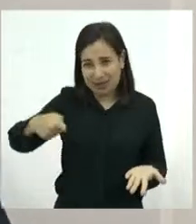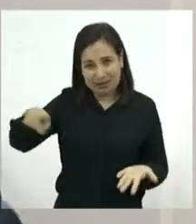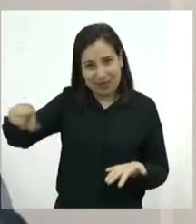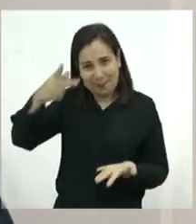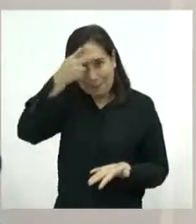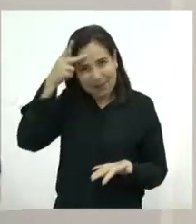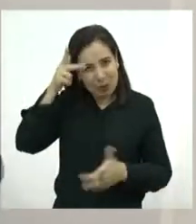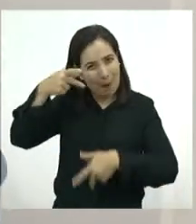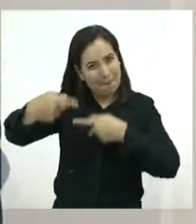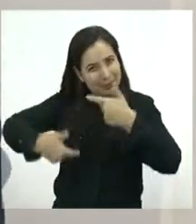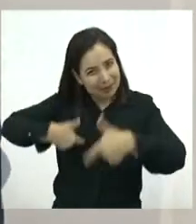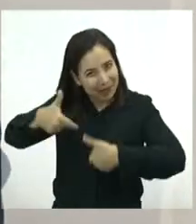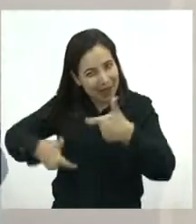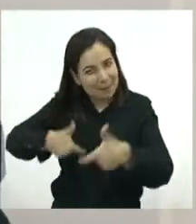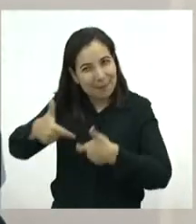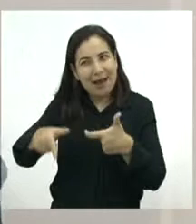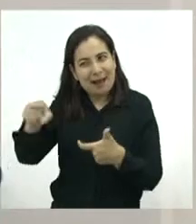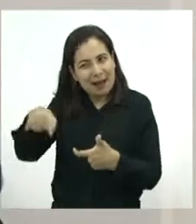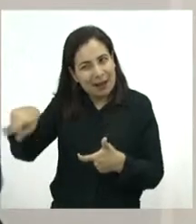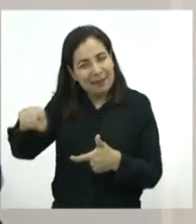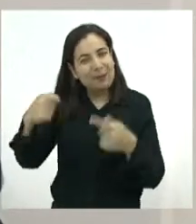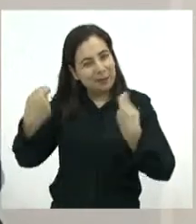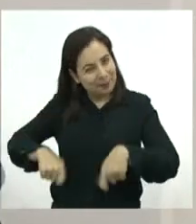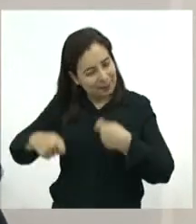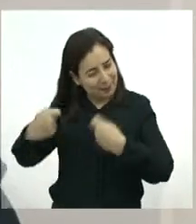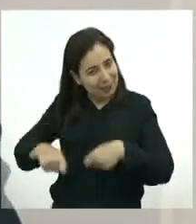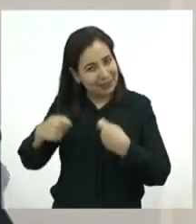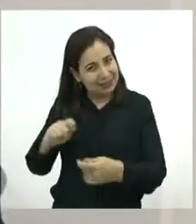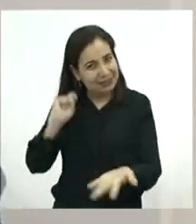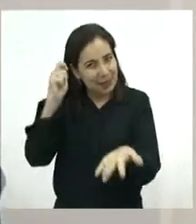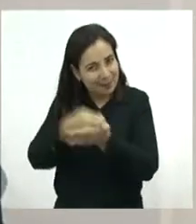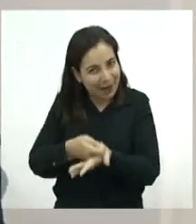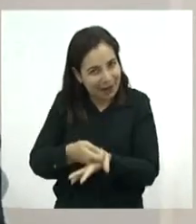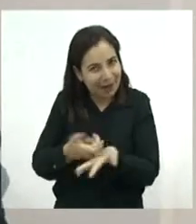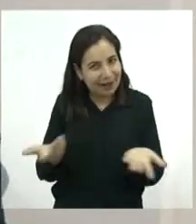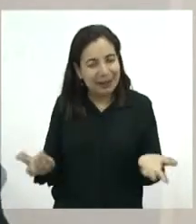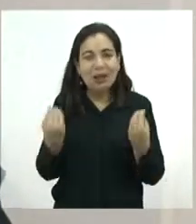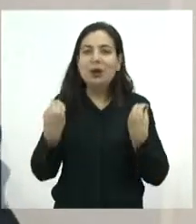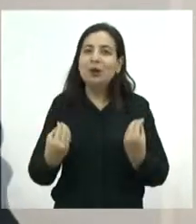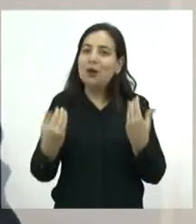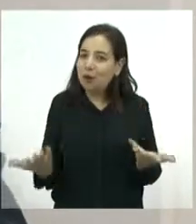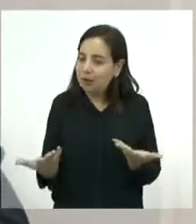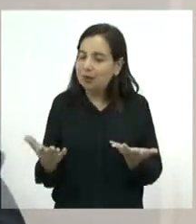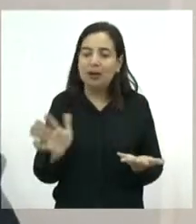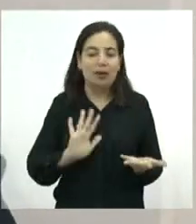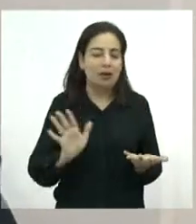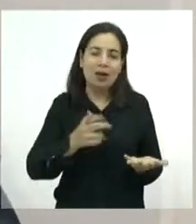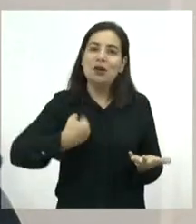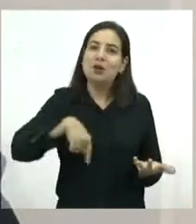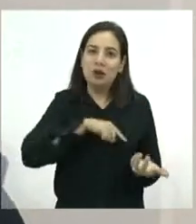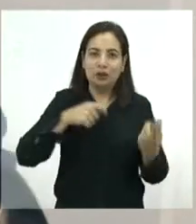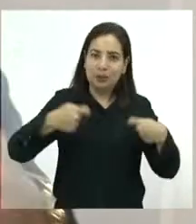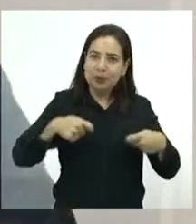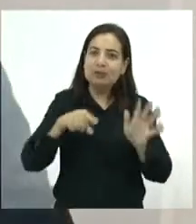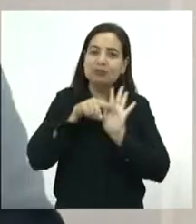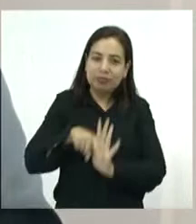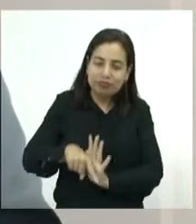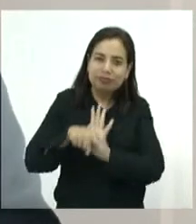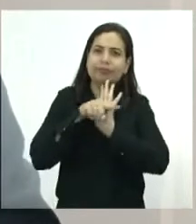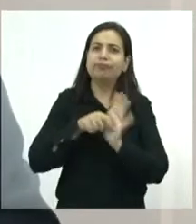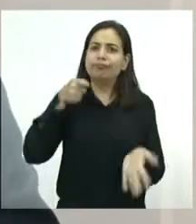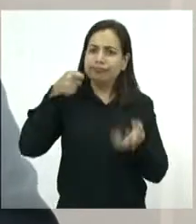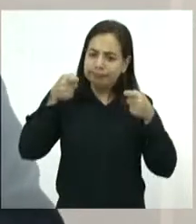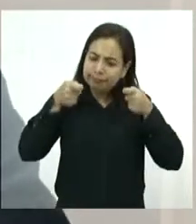certa forma, transferido para as grandes empresas. Então, nós defendemos o quê? Nós precisamos fazer uma auditoria clara, firme e dura